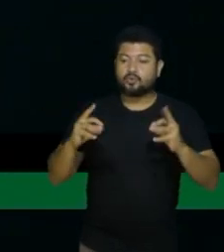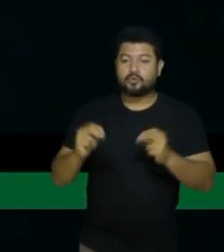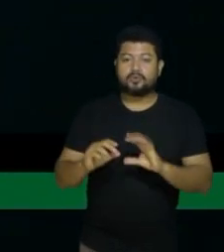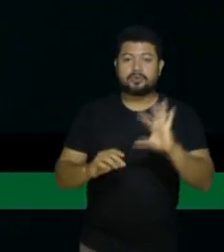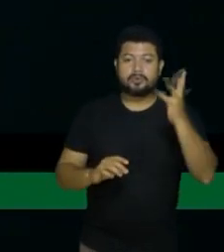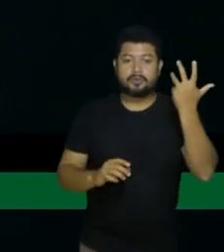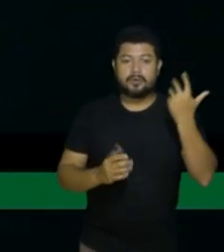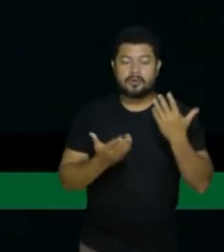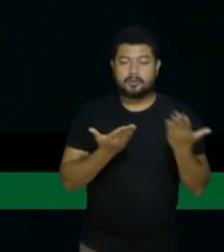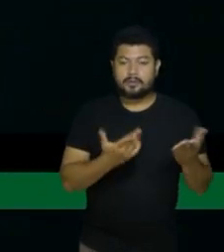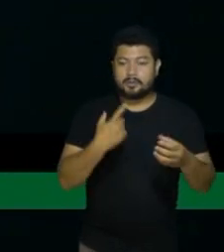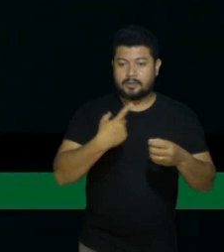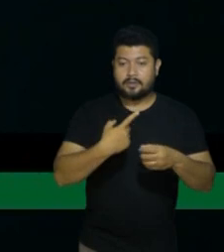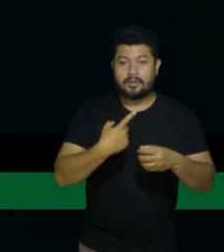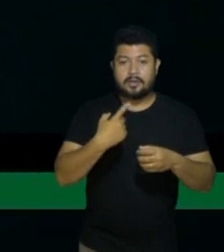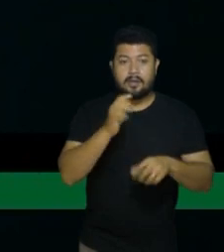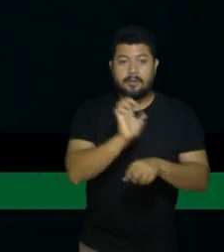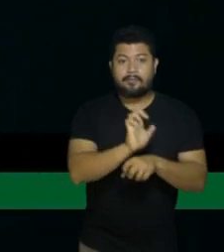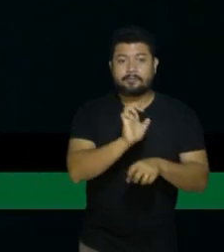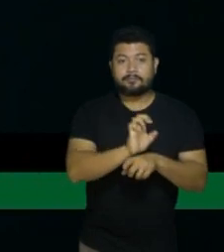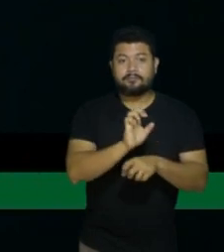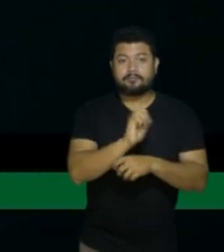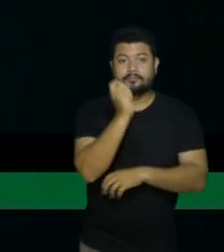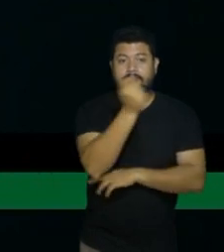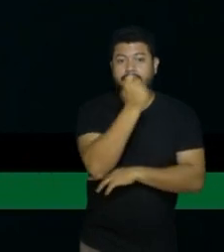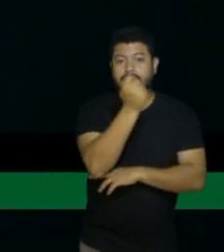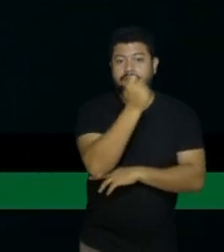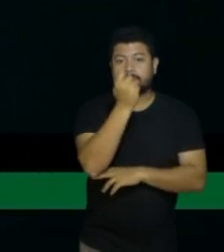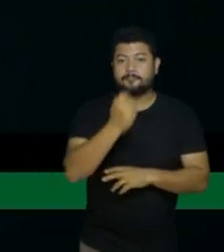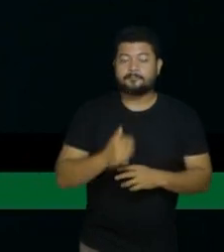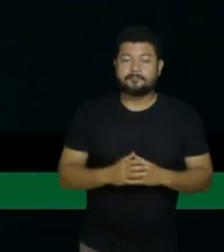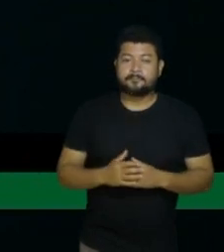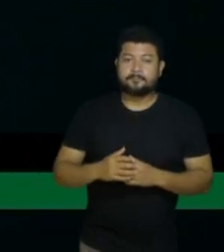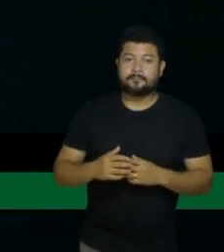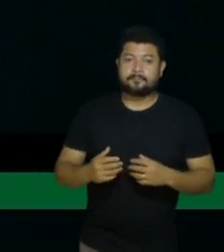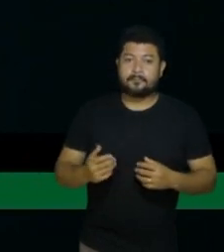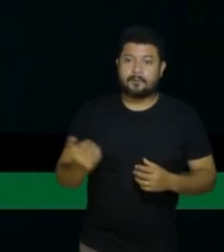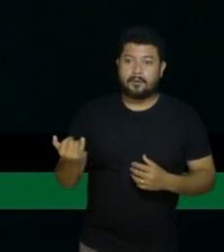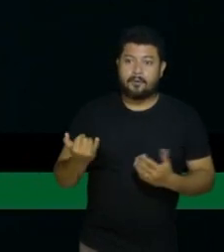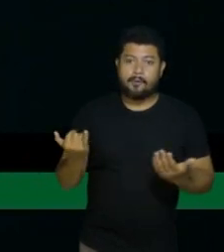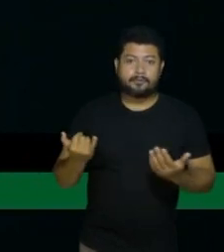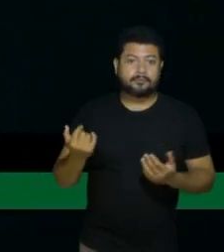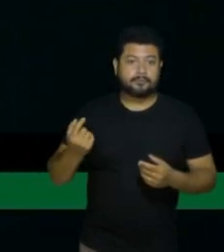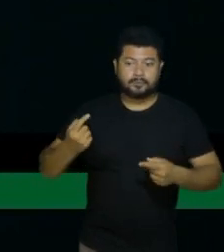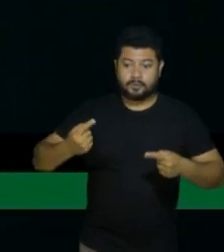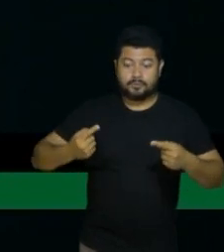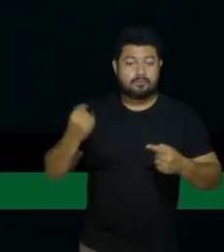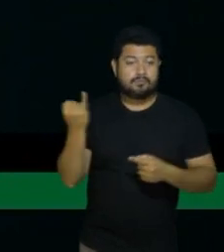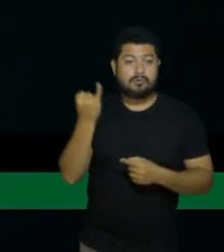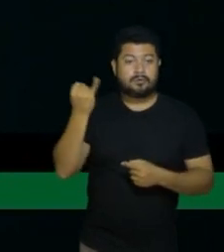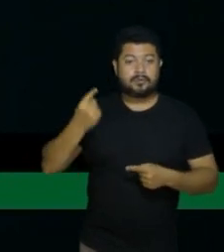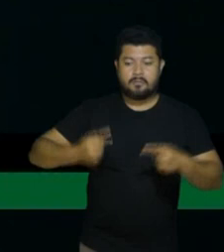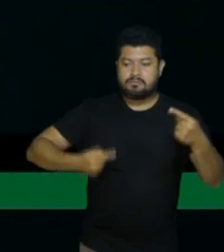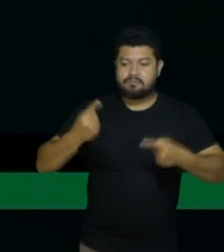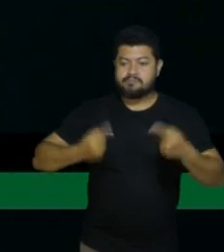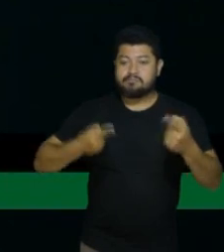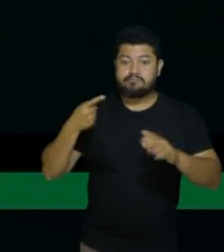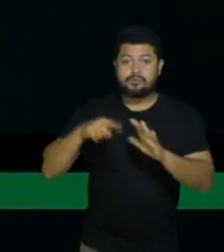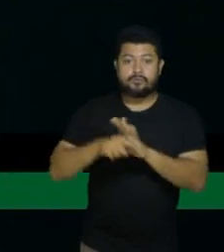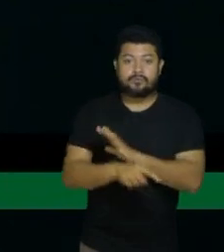Sul penso que também é oportuno debatermos mais profundamente a necessidade de adotarmos políticas